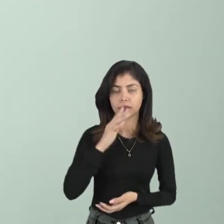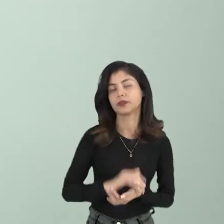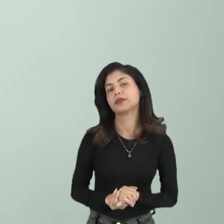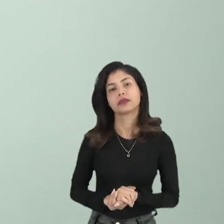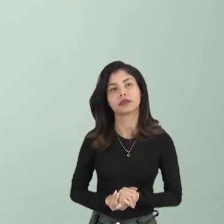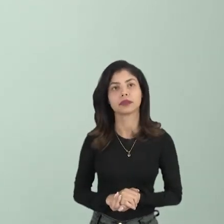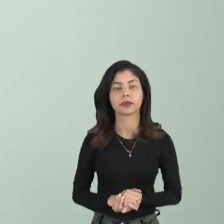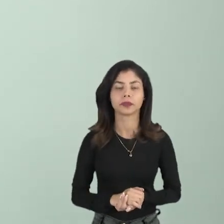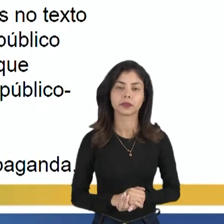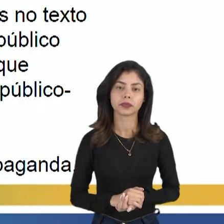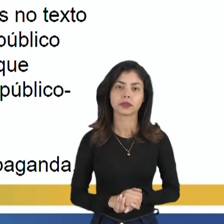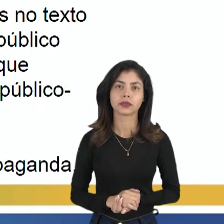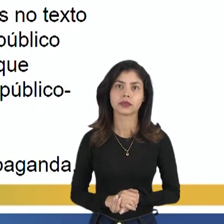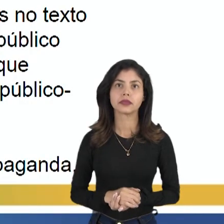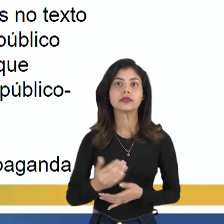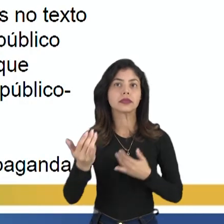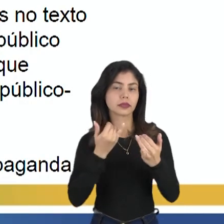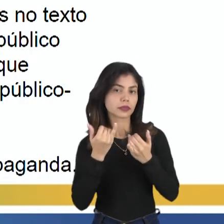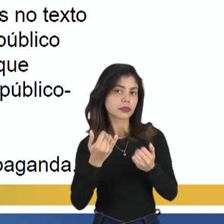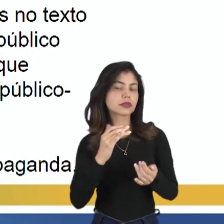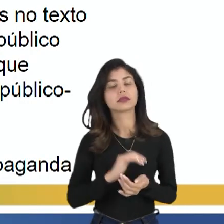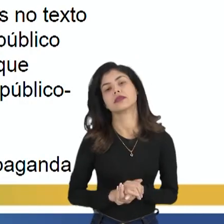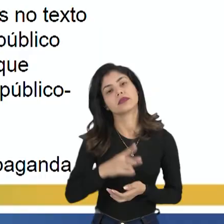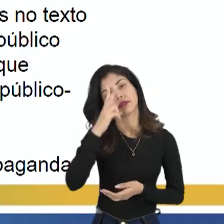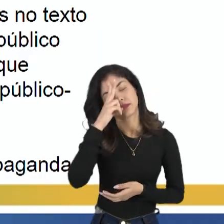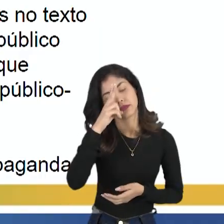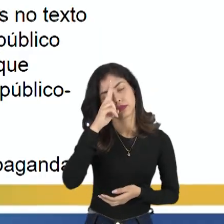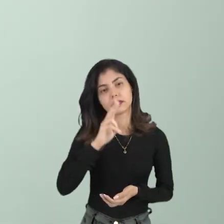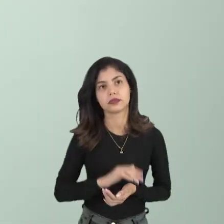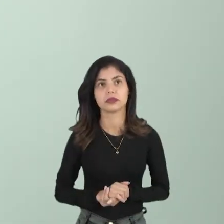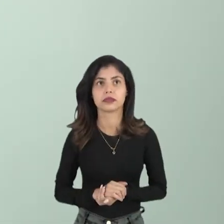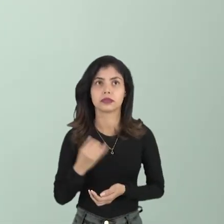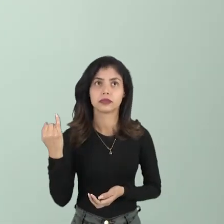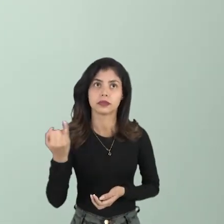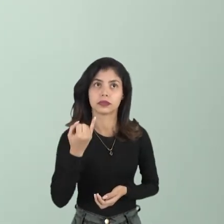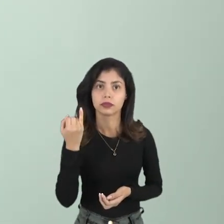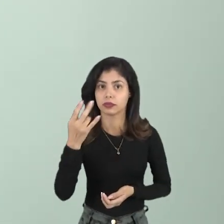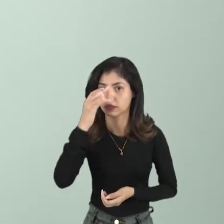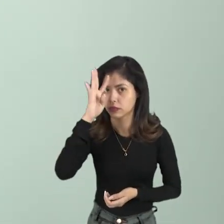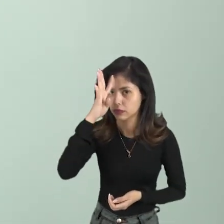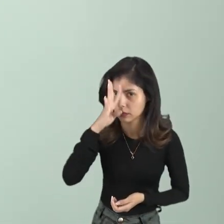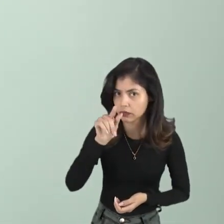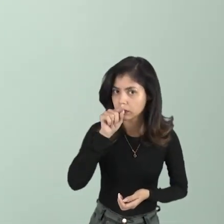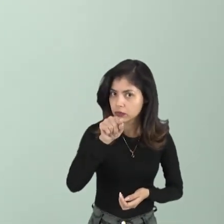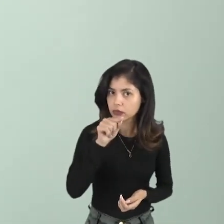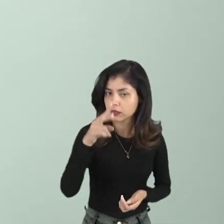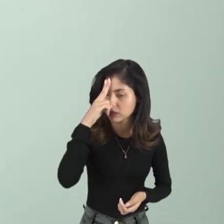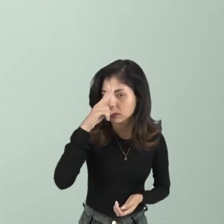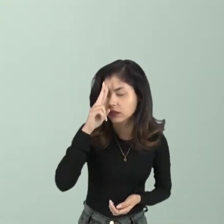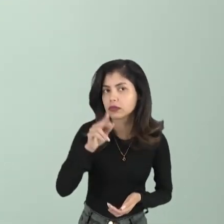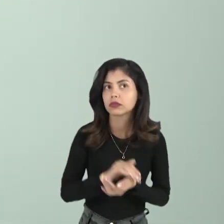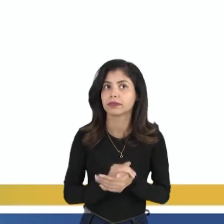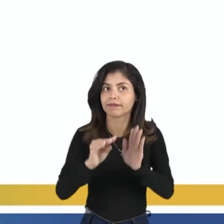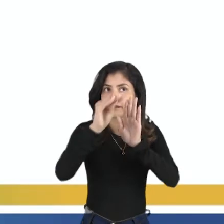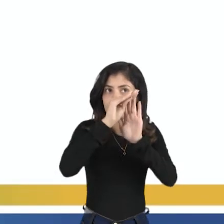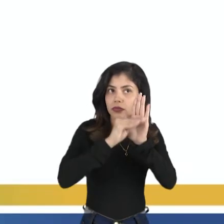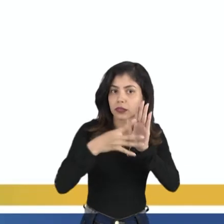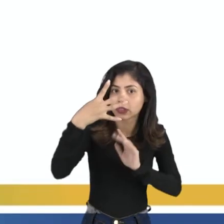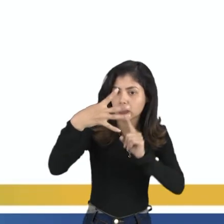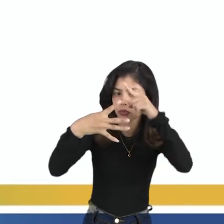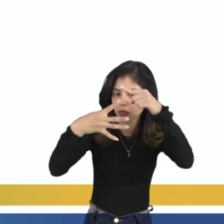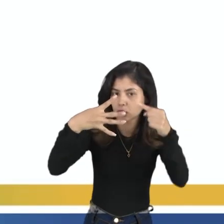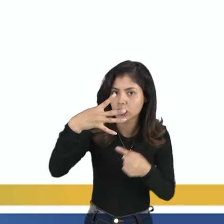do público-alvo desta propaganda. Lembrando, gente, que é muito importante que vocês lembrem destas